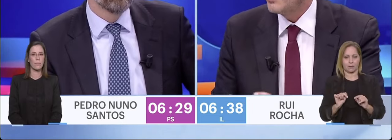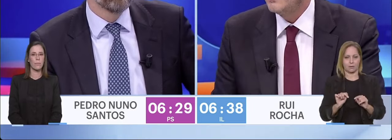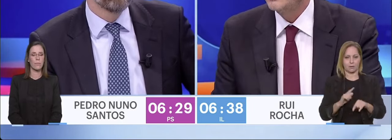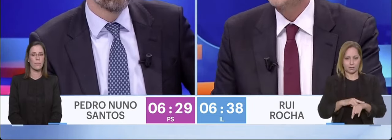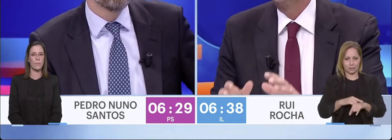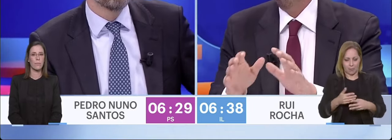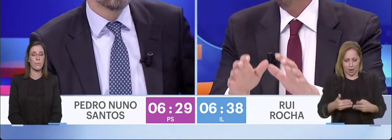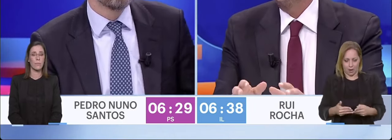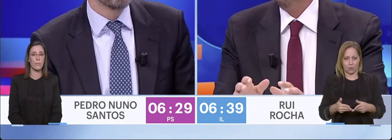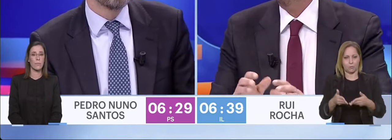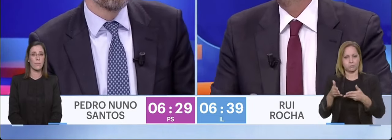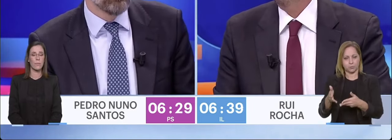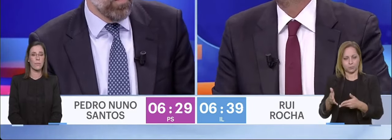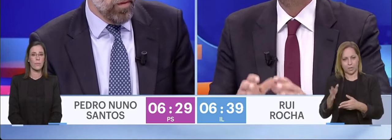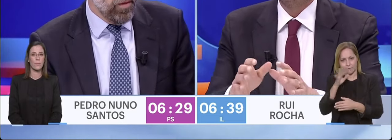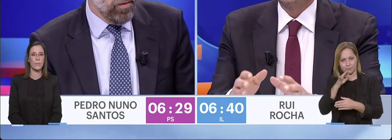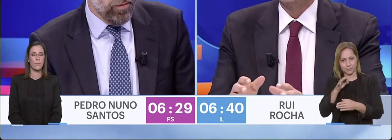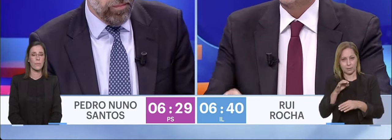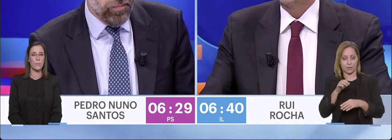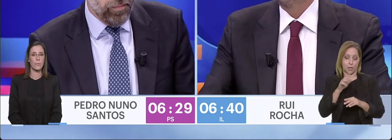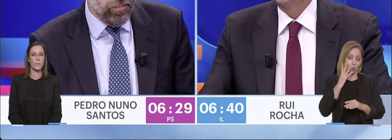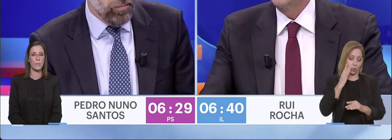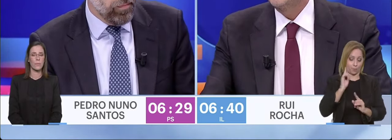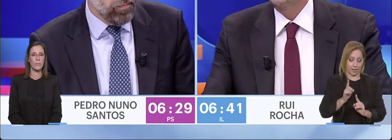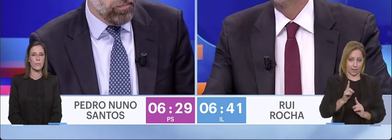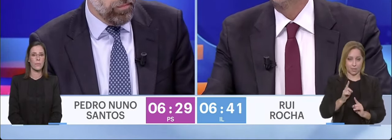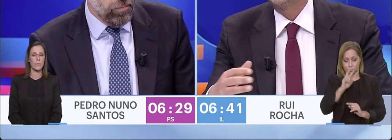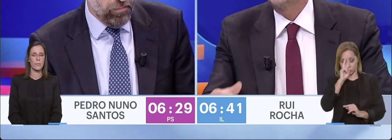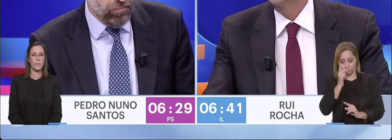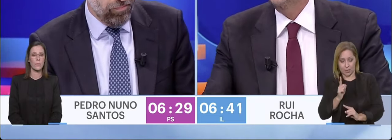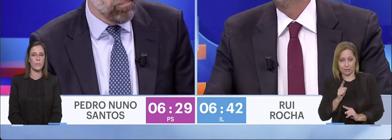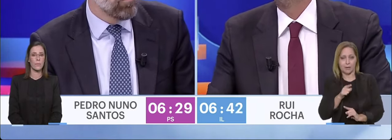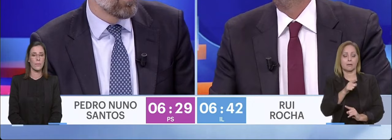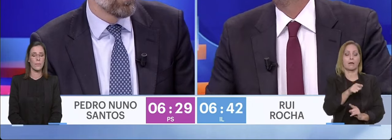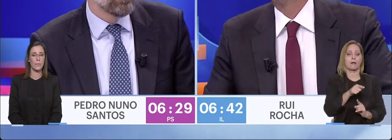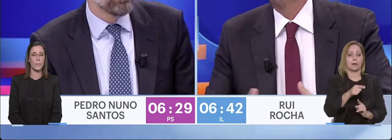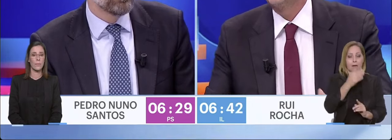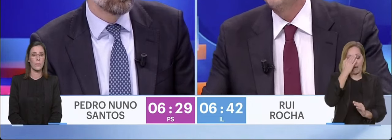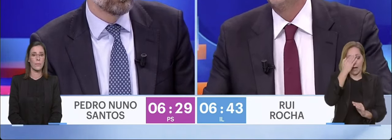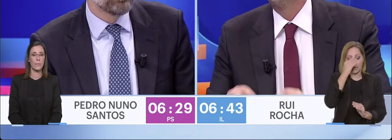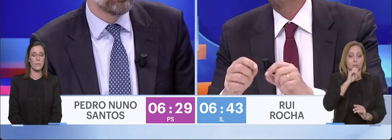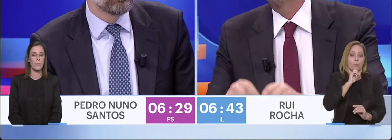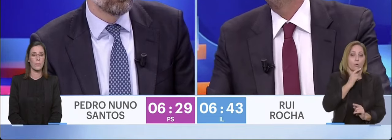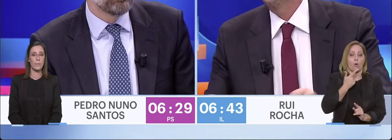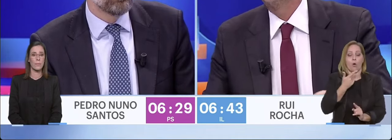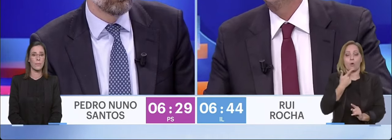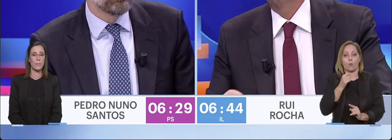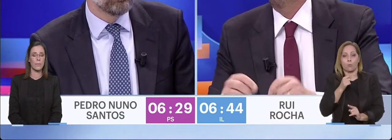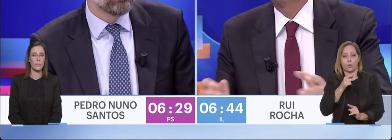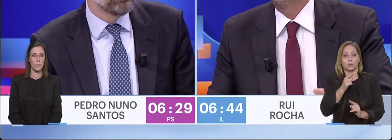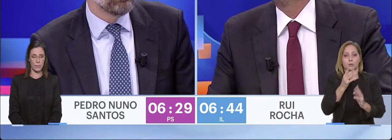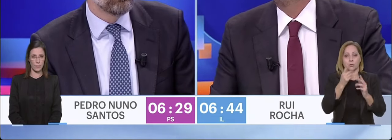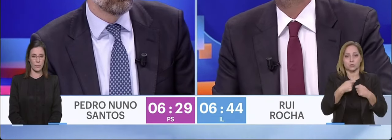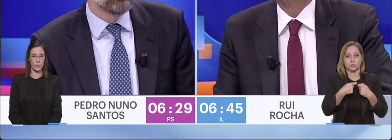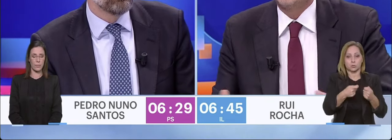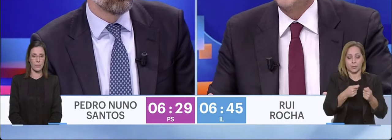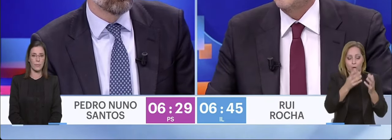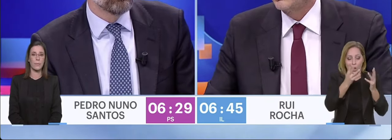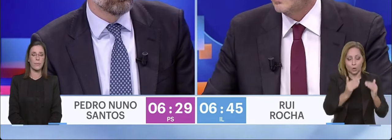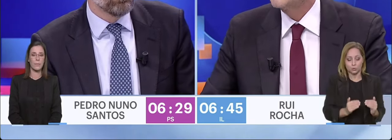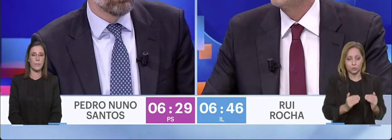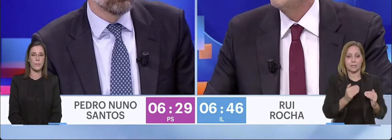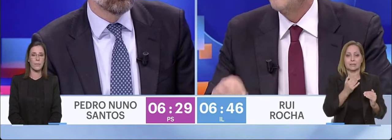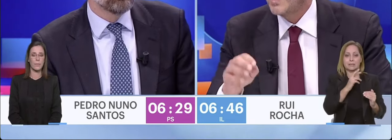portanto o número é este e o esforço é este Veremos se o Pedro Santos considera que o estado pode fazer ou não uma redução da despesa de 3 a 4%